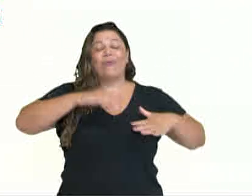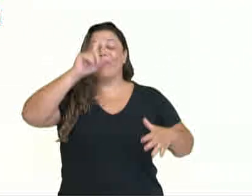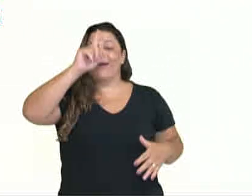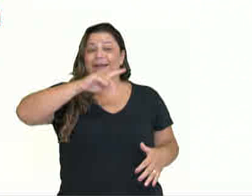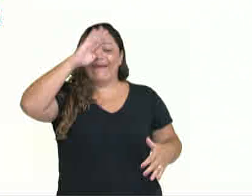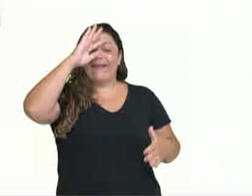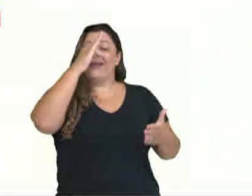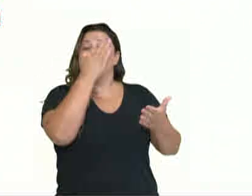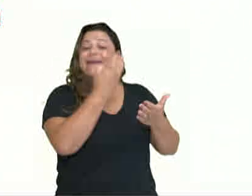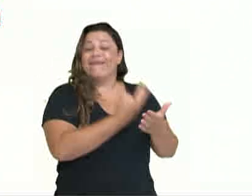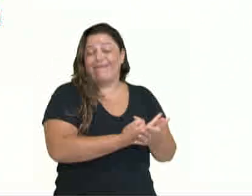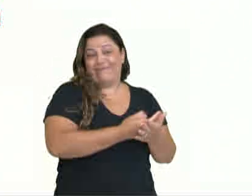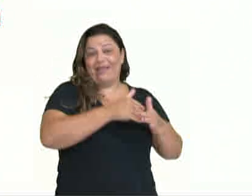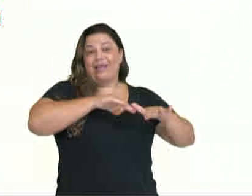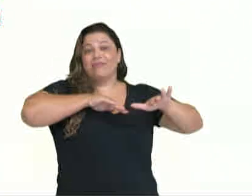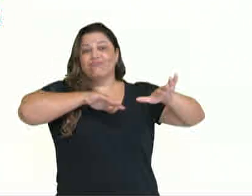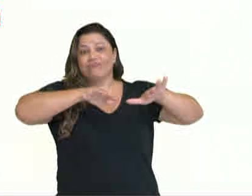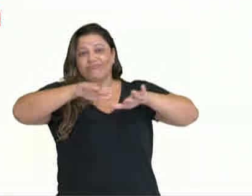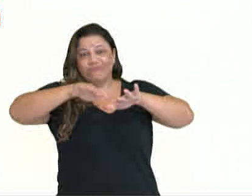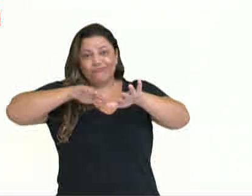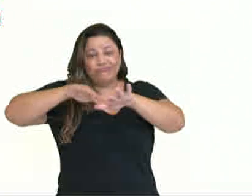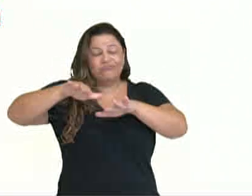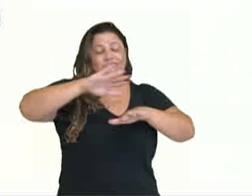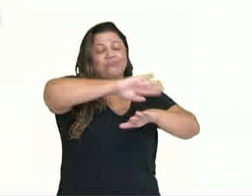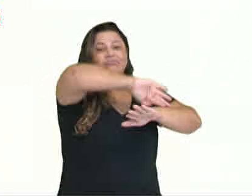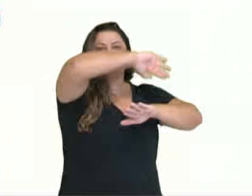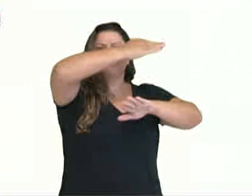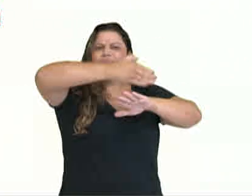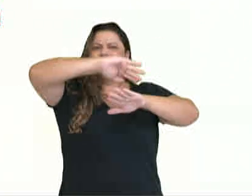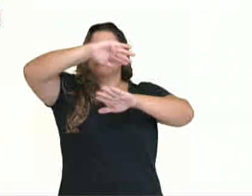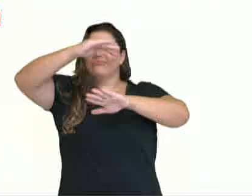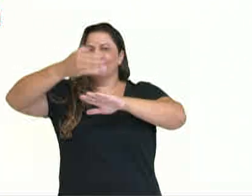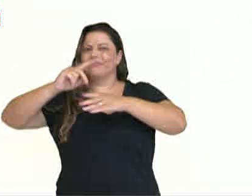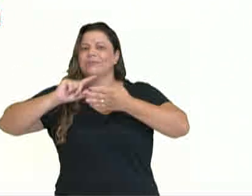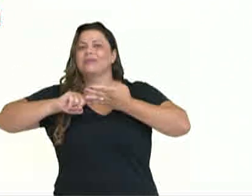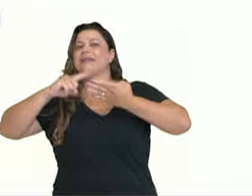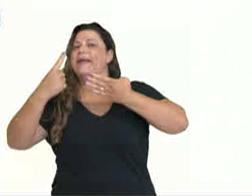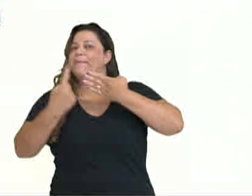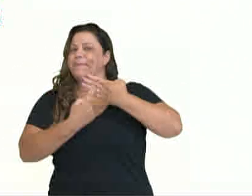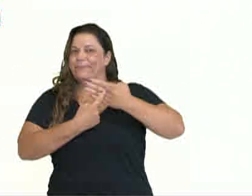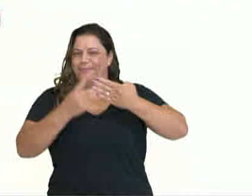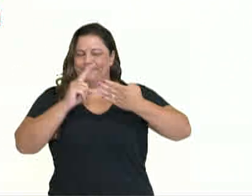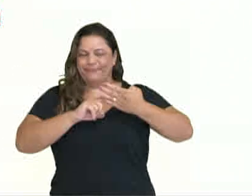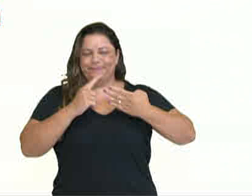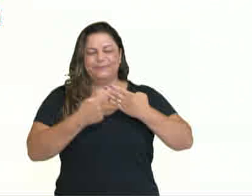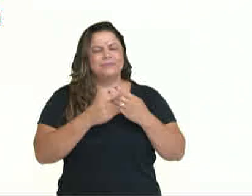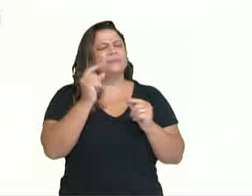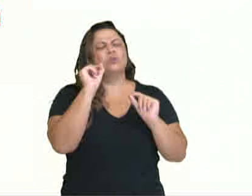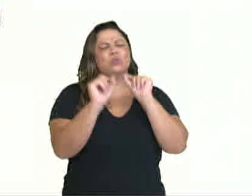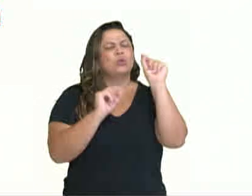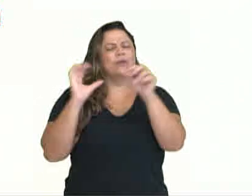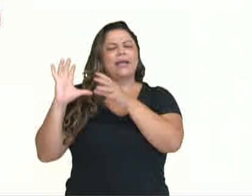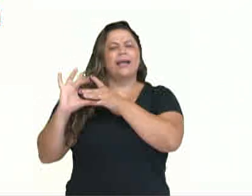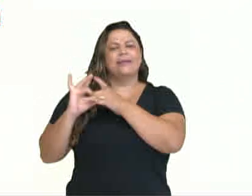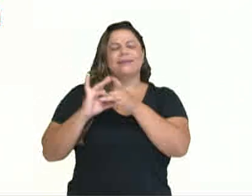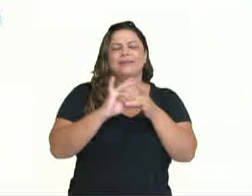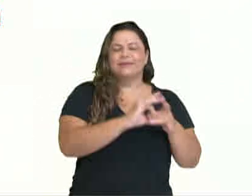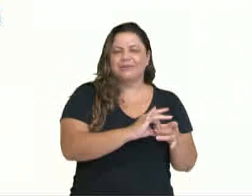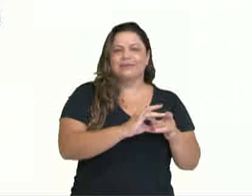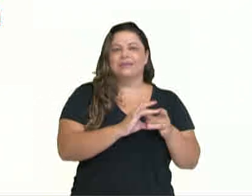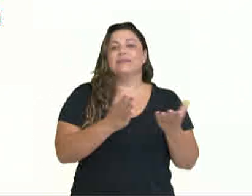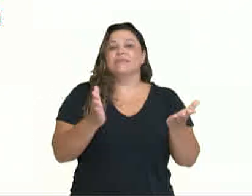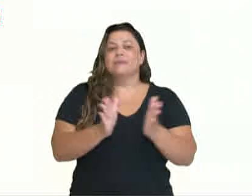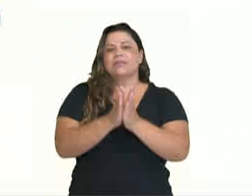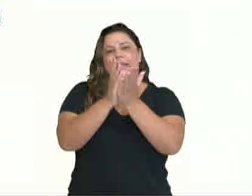tal fé que removia montanhas. Qual é a intertextualidade que está acontecendo aqui? Então, do texto